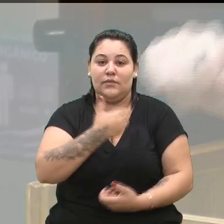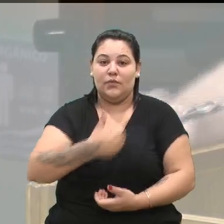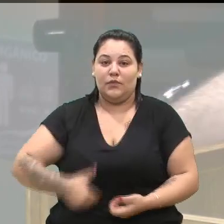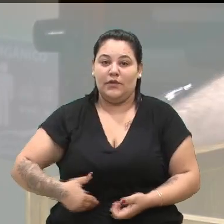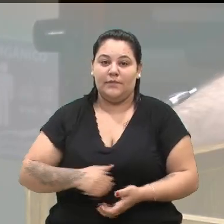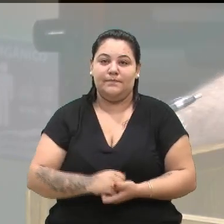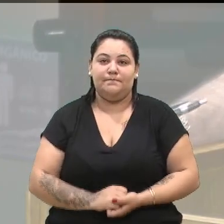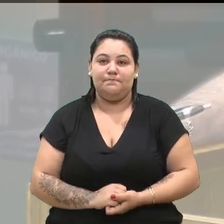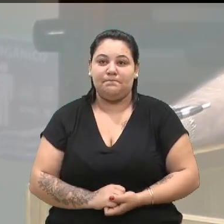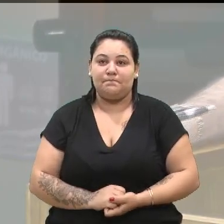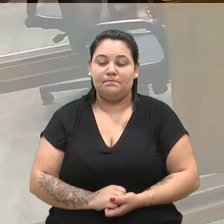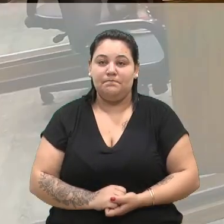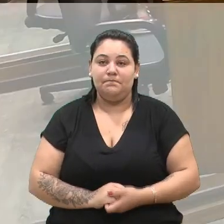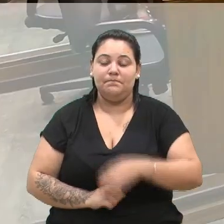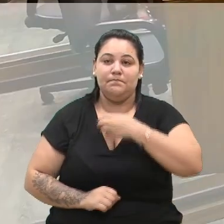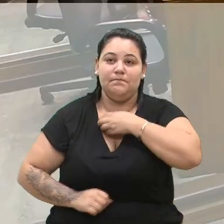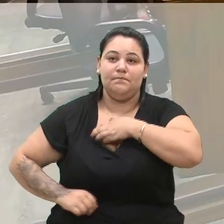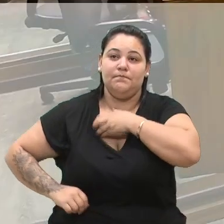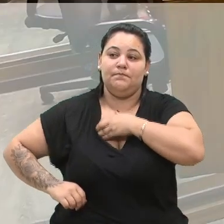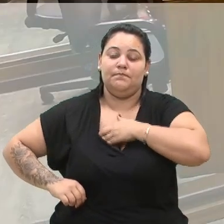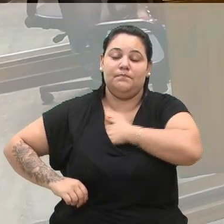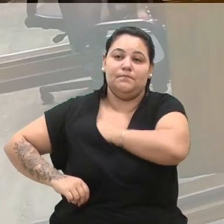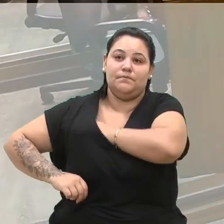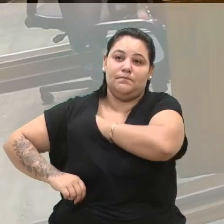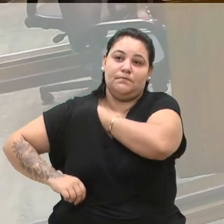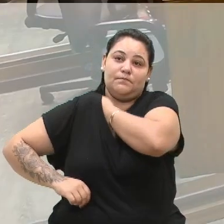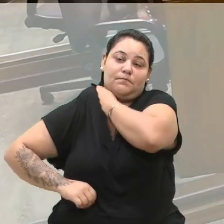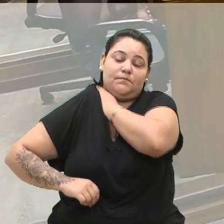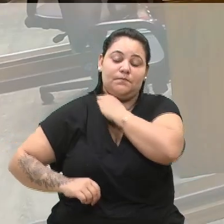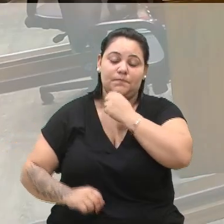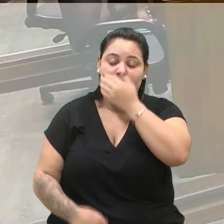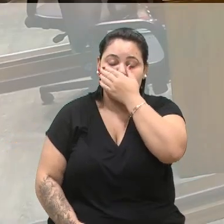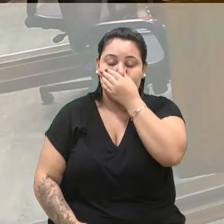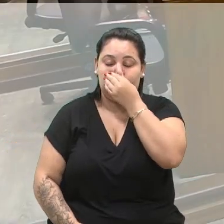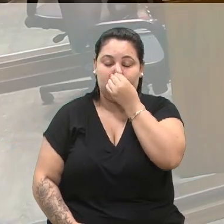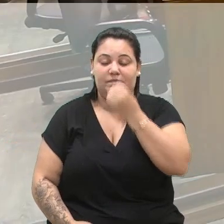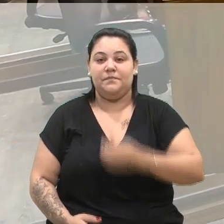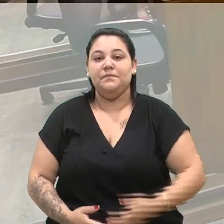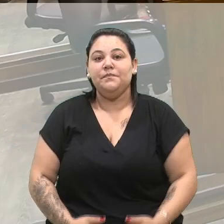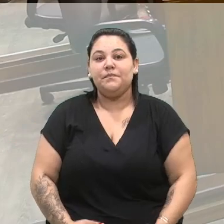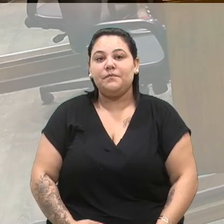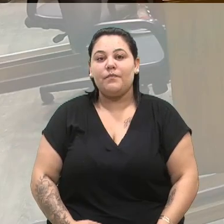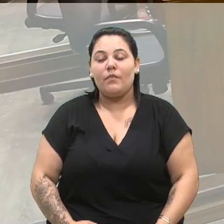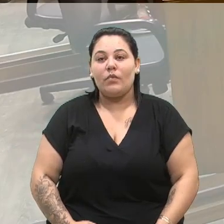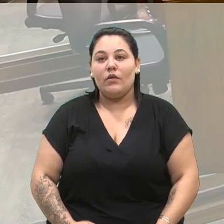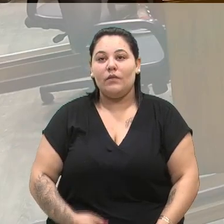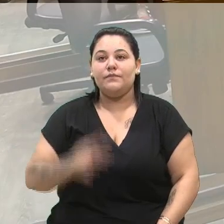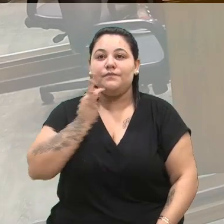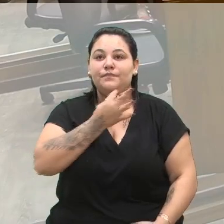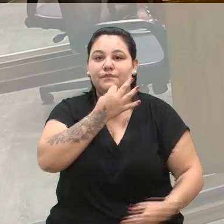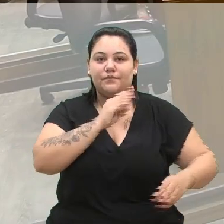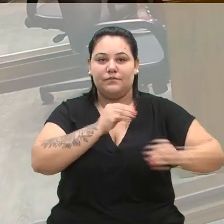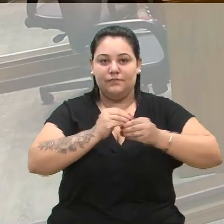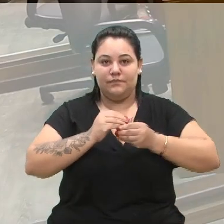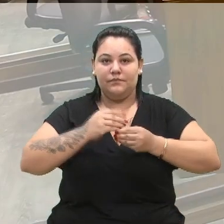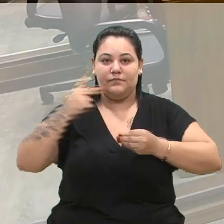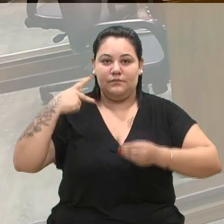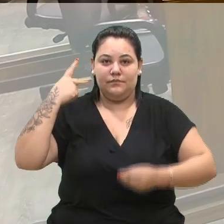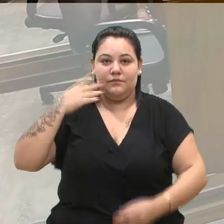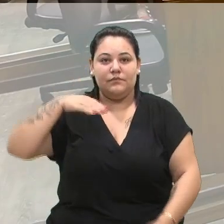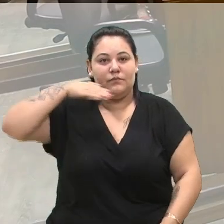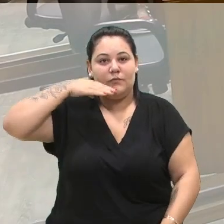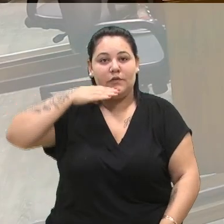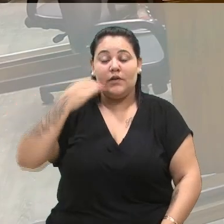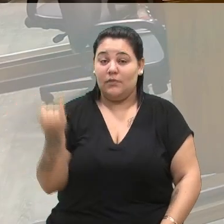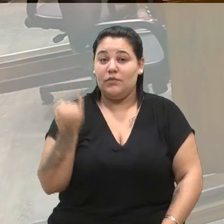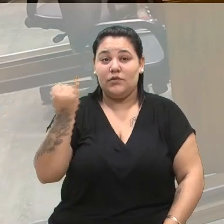parte, vereadora Tati. Vereador Bortola, muito importante isso que o senhor traz, né? Já tinha assistido nas redes